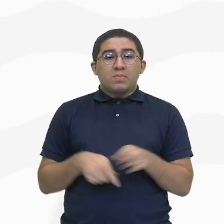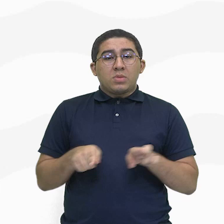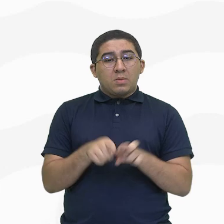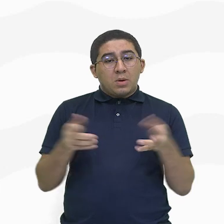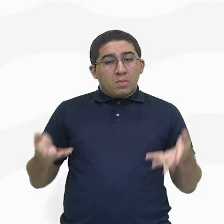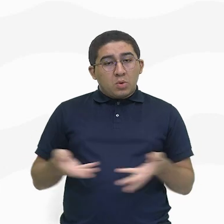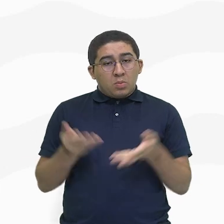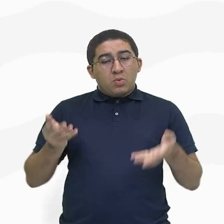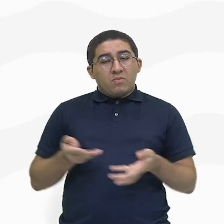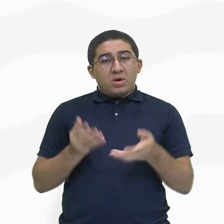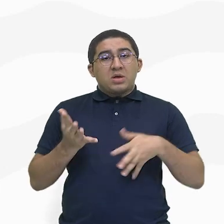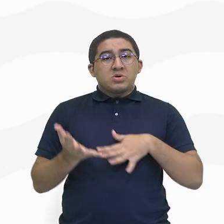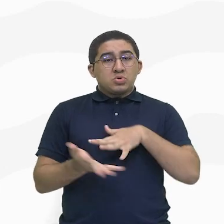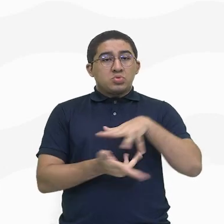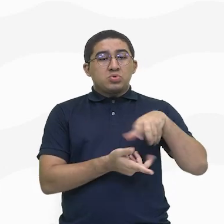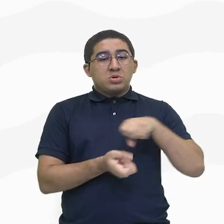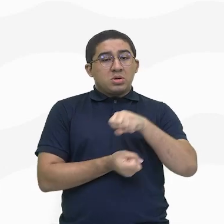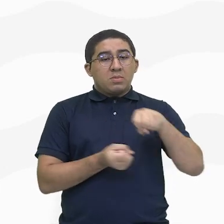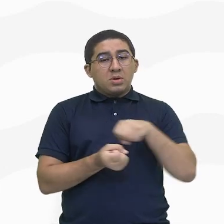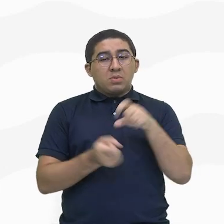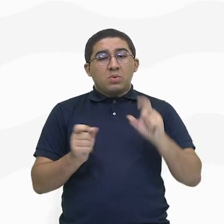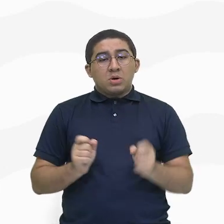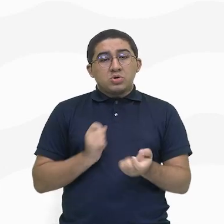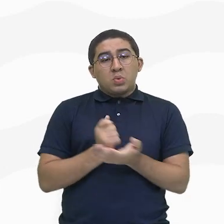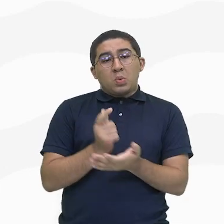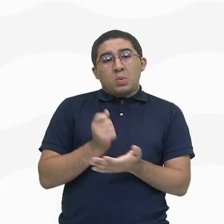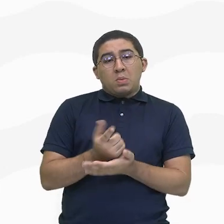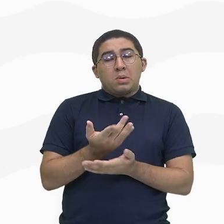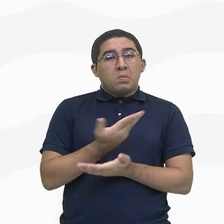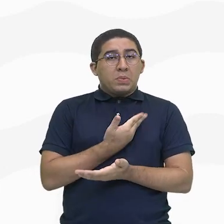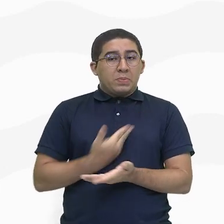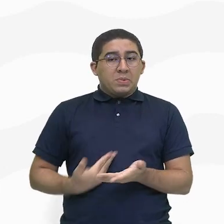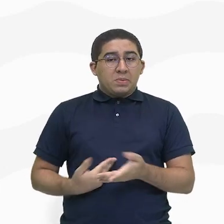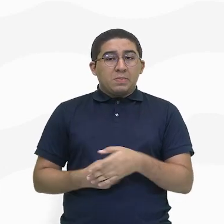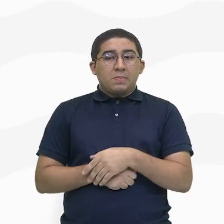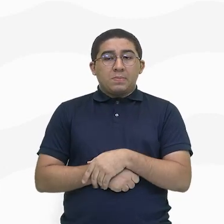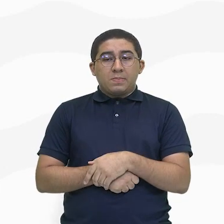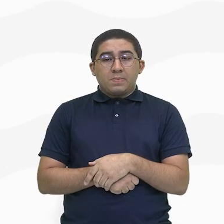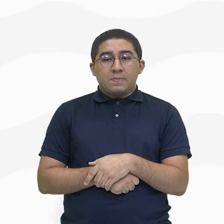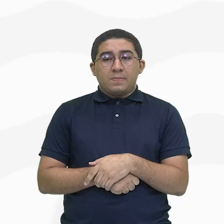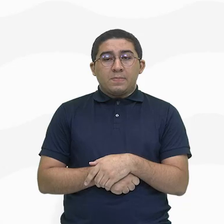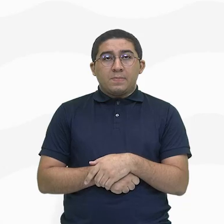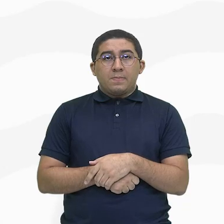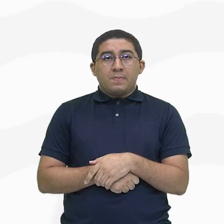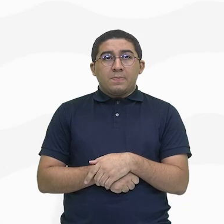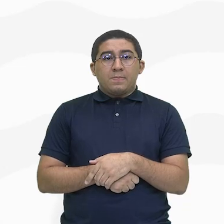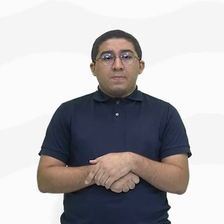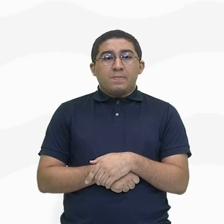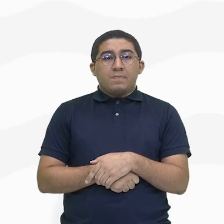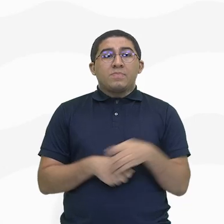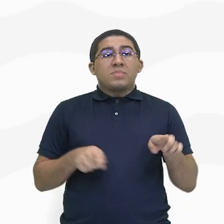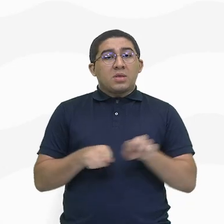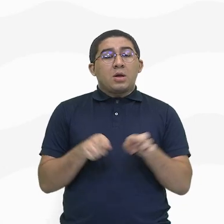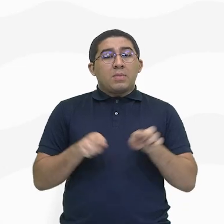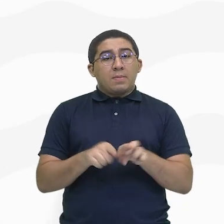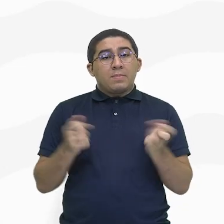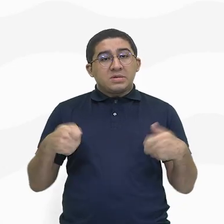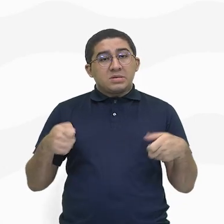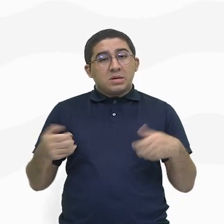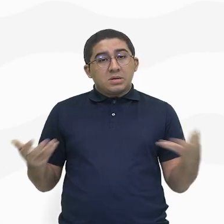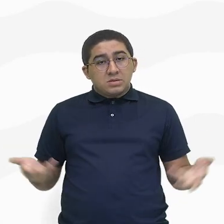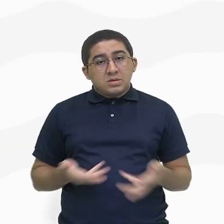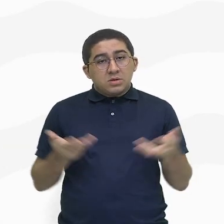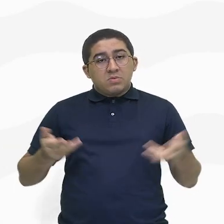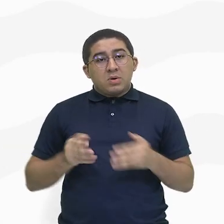práticas sustentáveis de compras públicas. Ainda falando dessas metas, também temos que incentivar